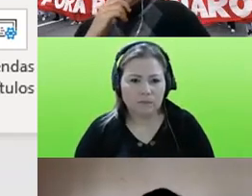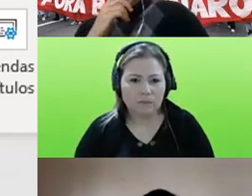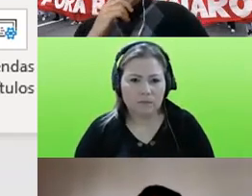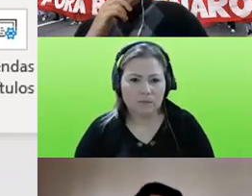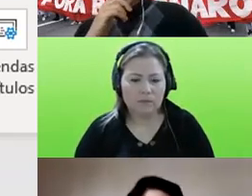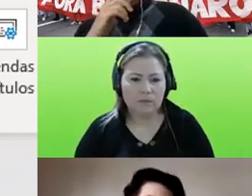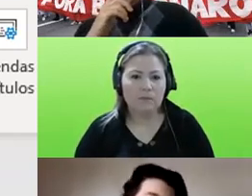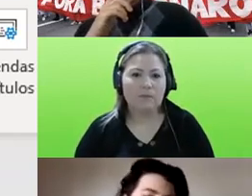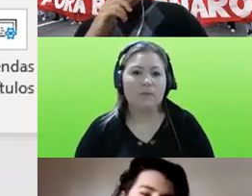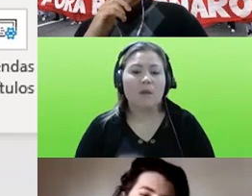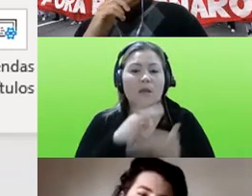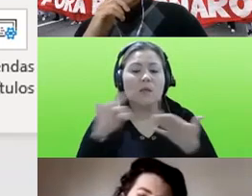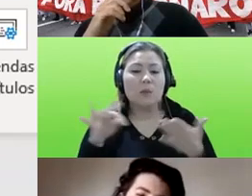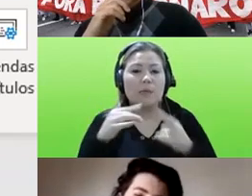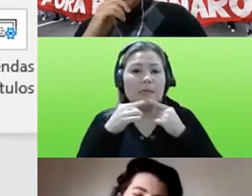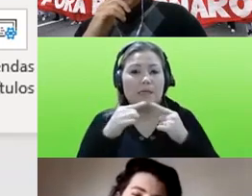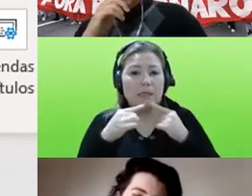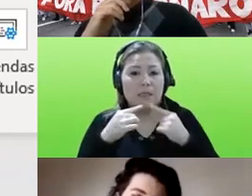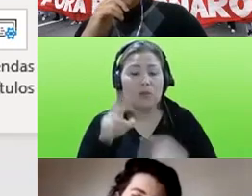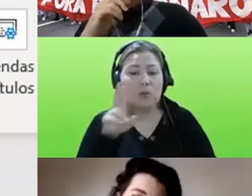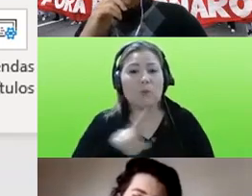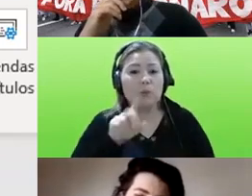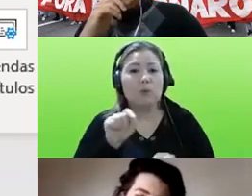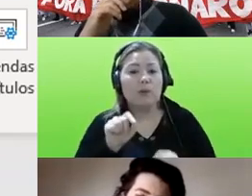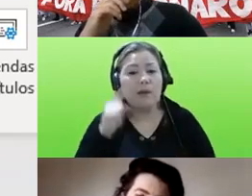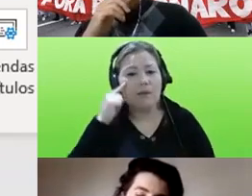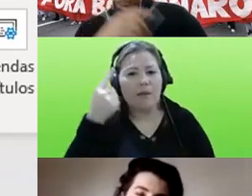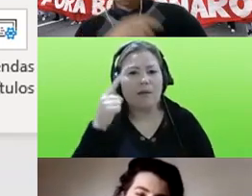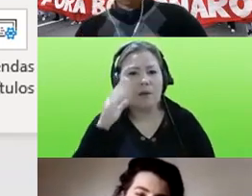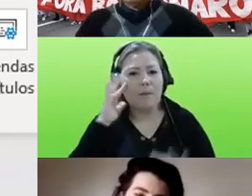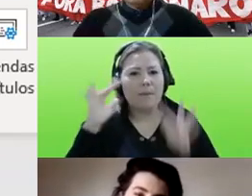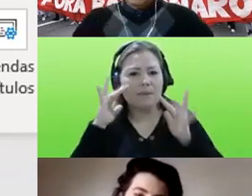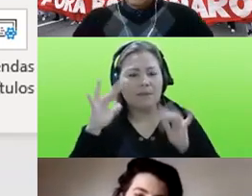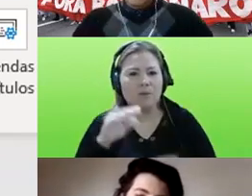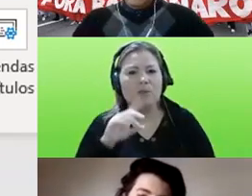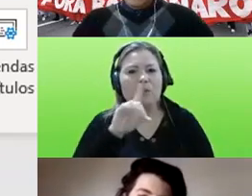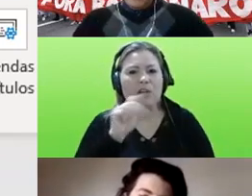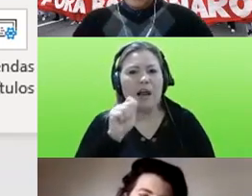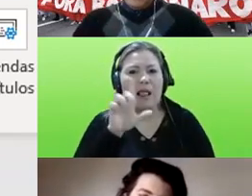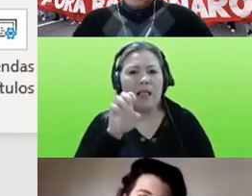A teoria crítica, então, utiliza essa ideia de imaginação dialética